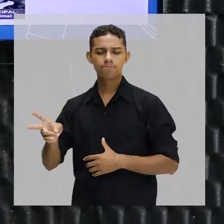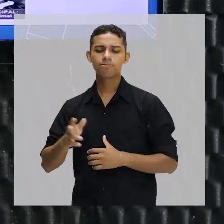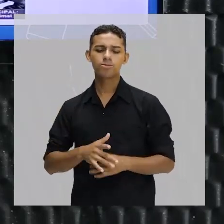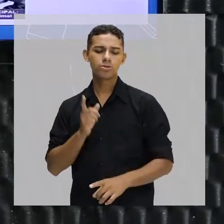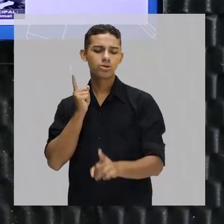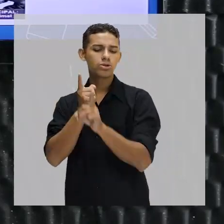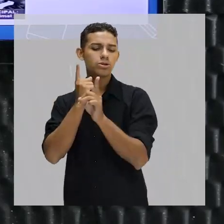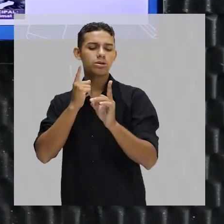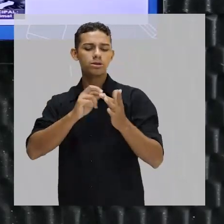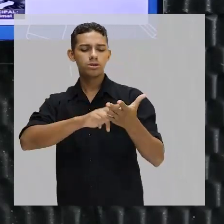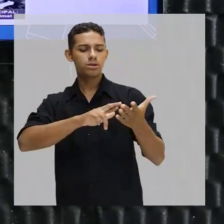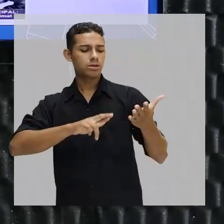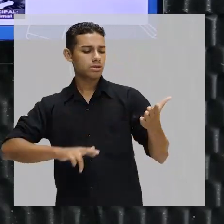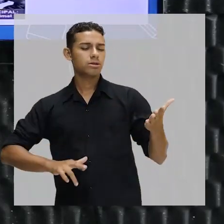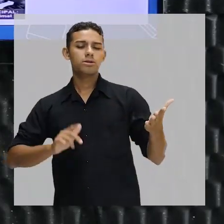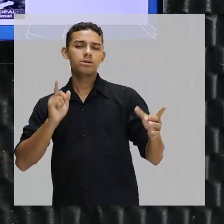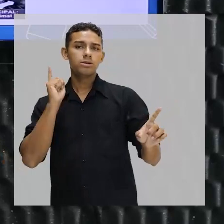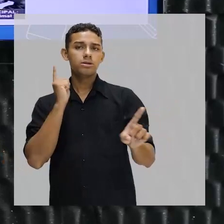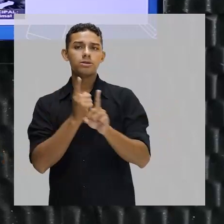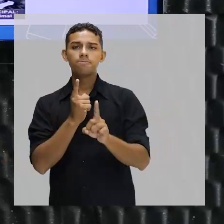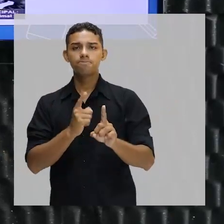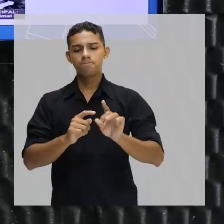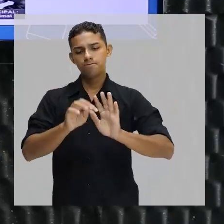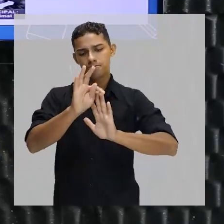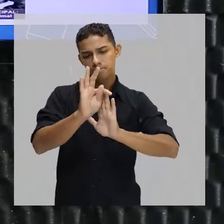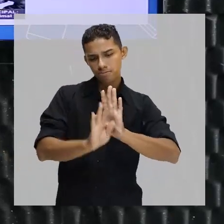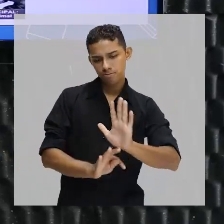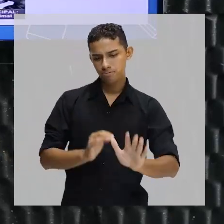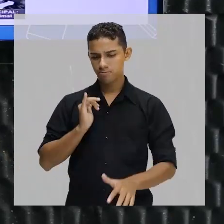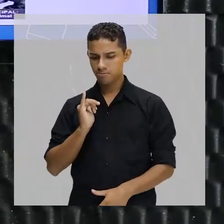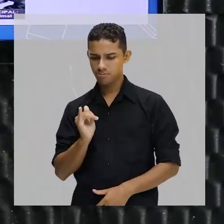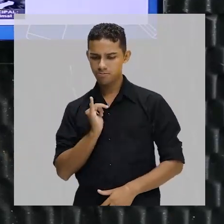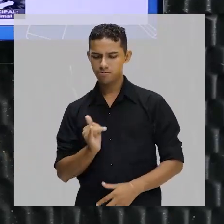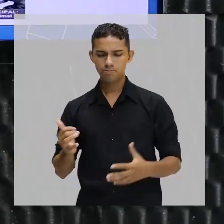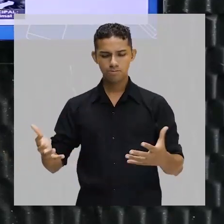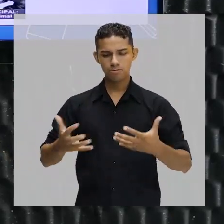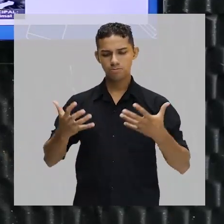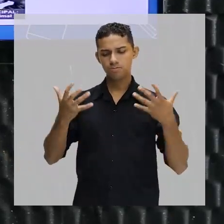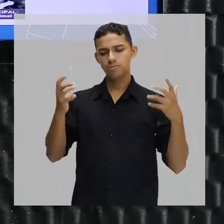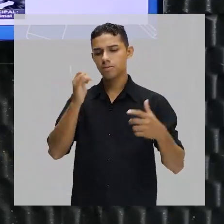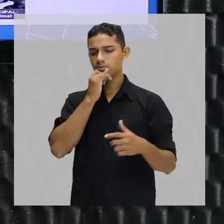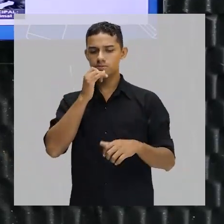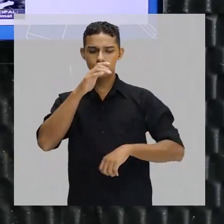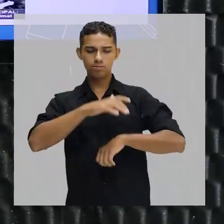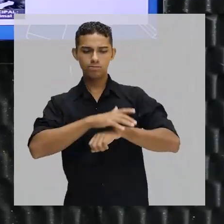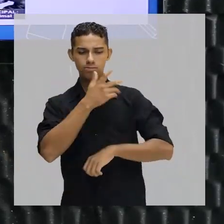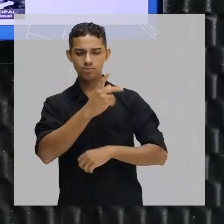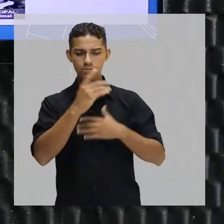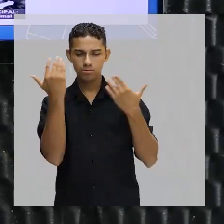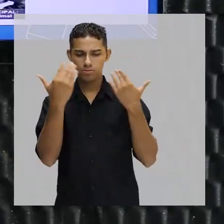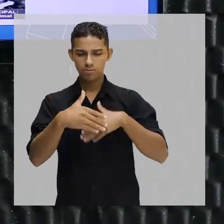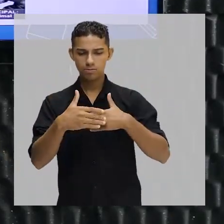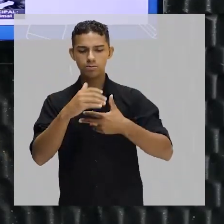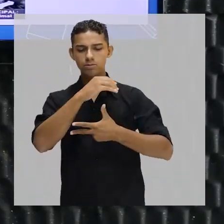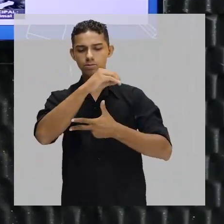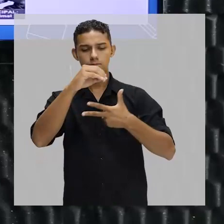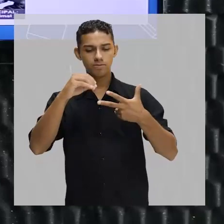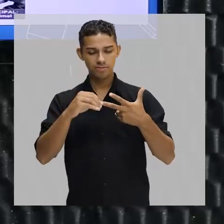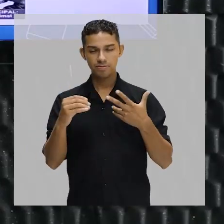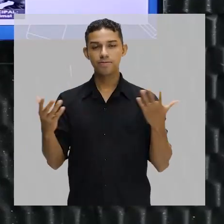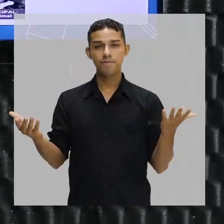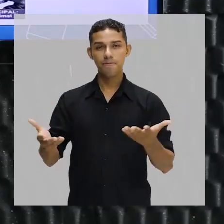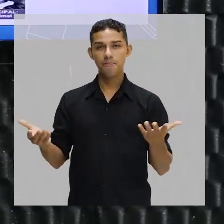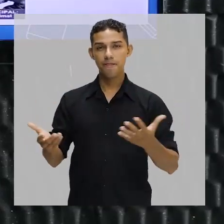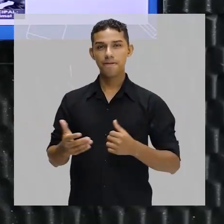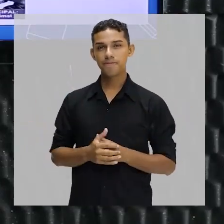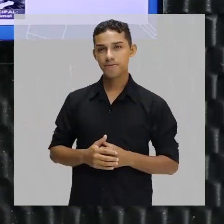na redação, ou na redação, nos textos que vão servir de motivadores e na própria prova do Enem. Vamos lá para o